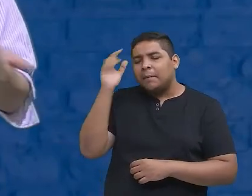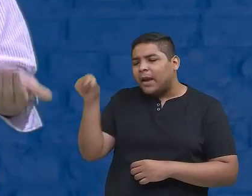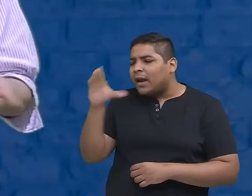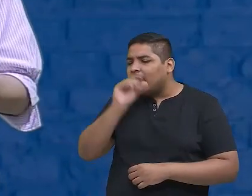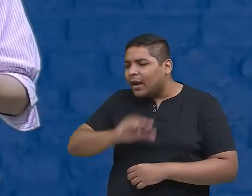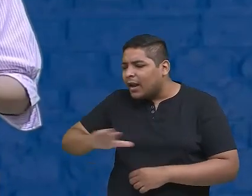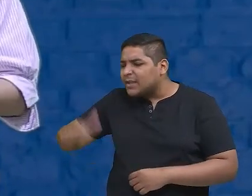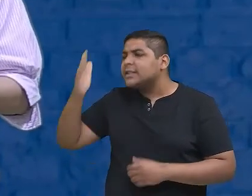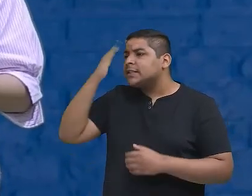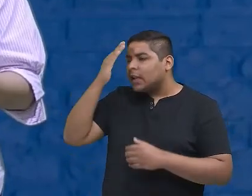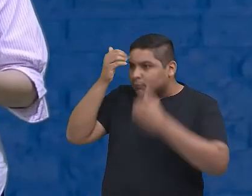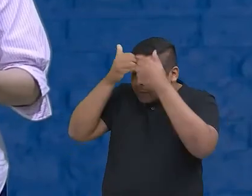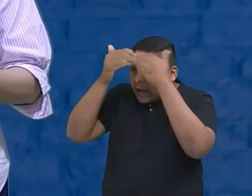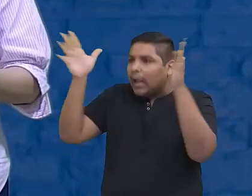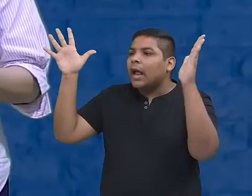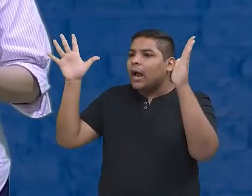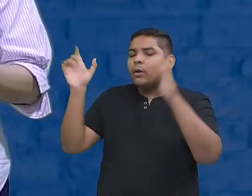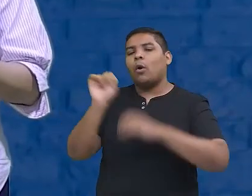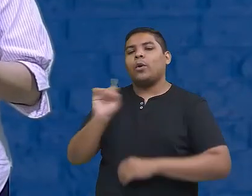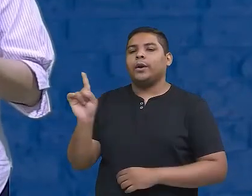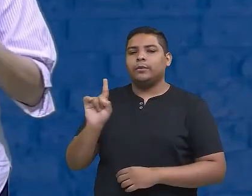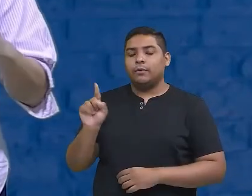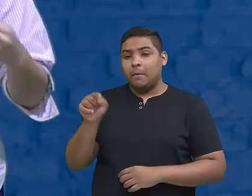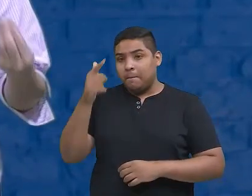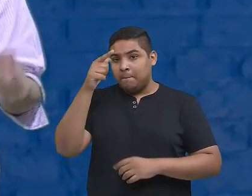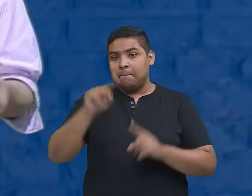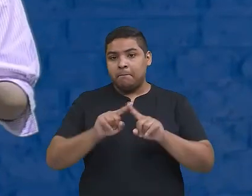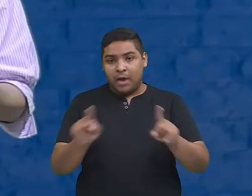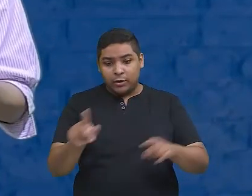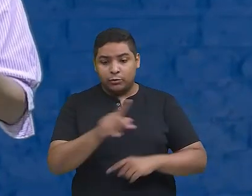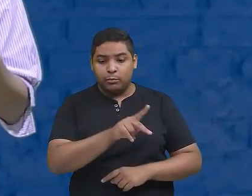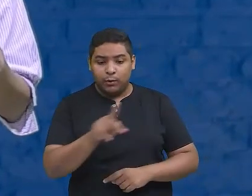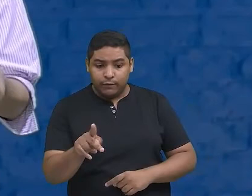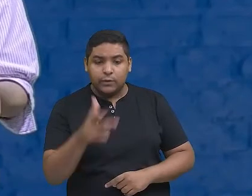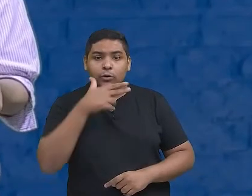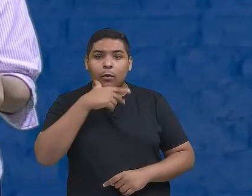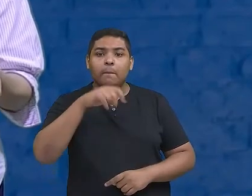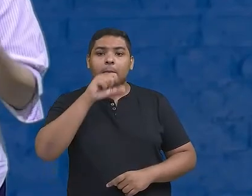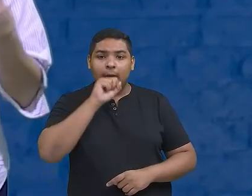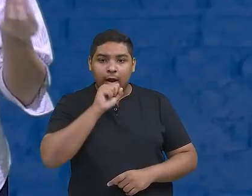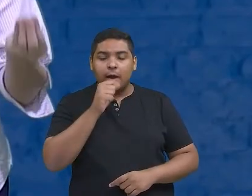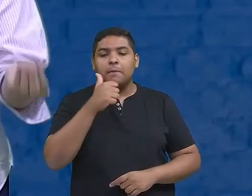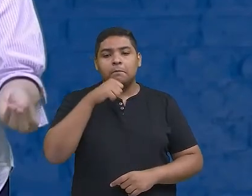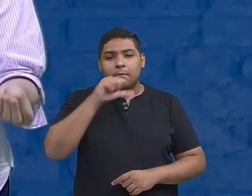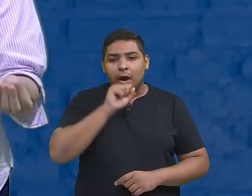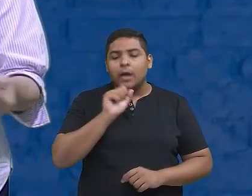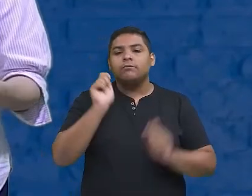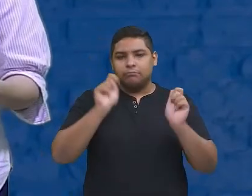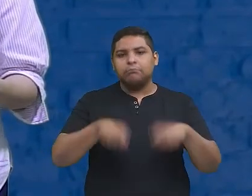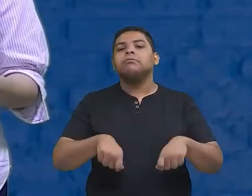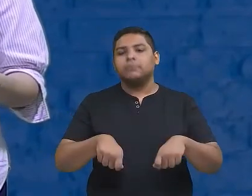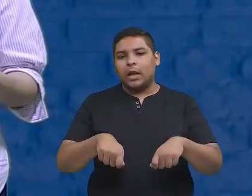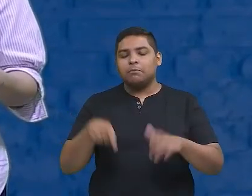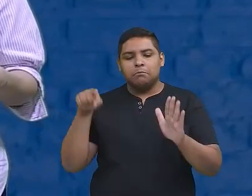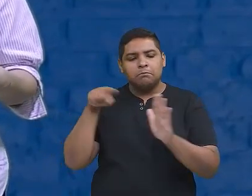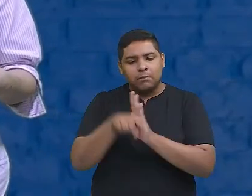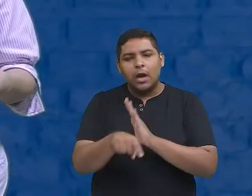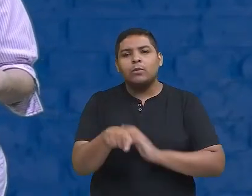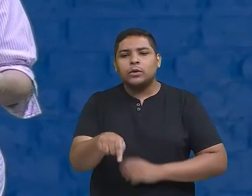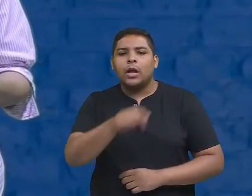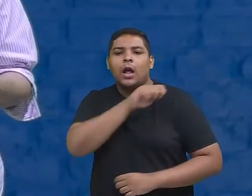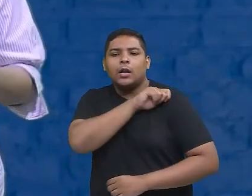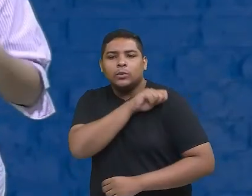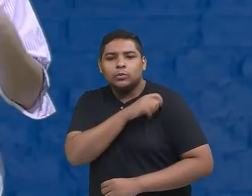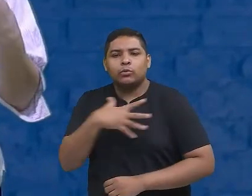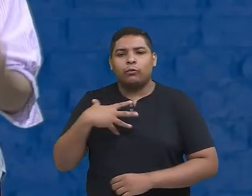fazer esses tipos de coleta de informação para saber e para entender o que o